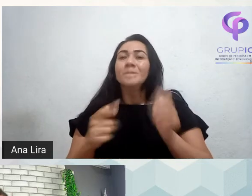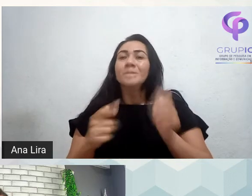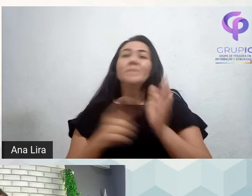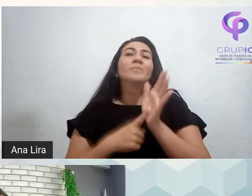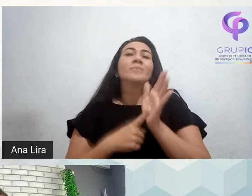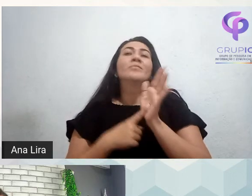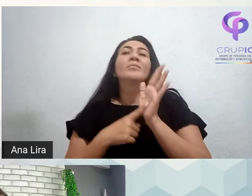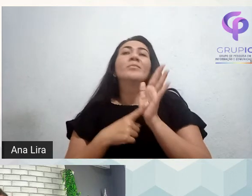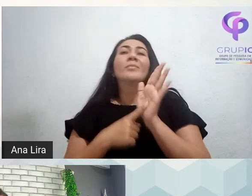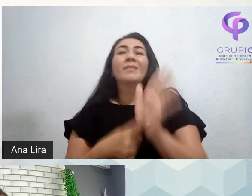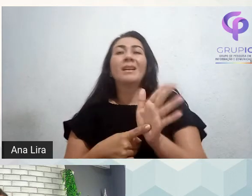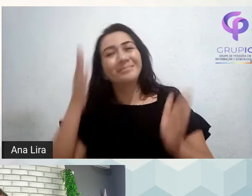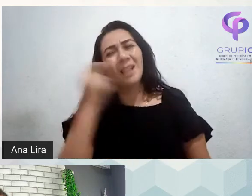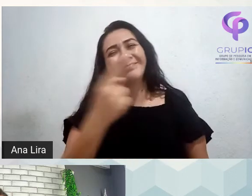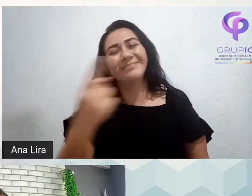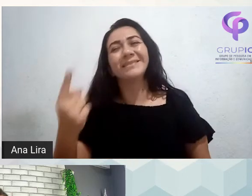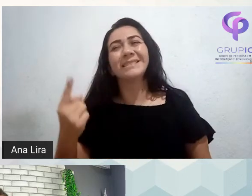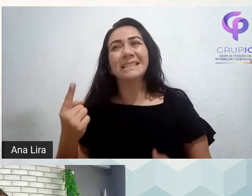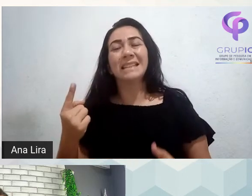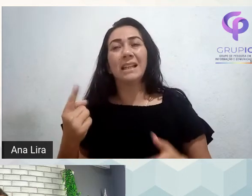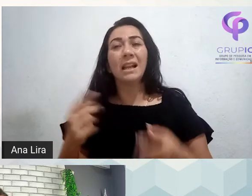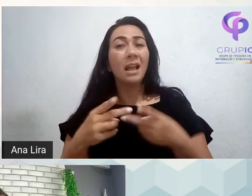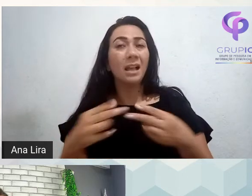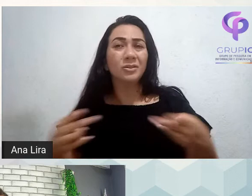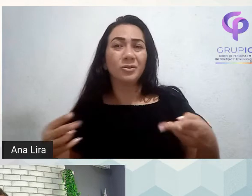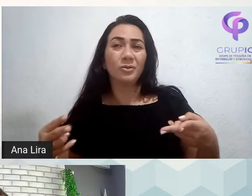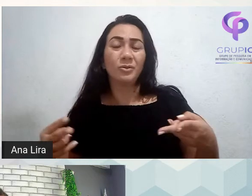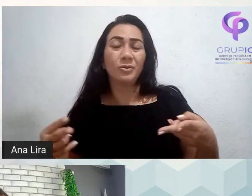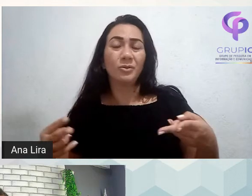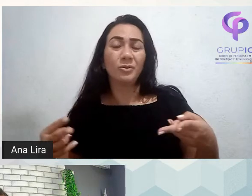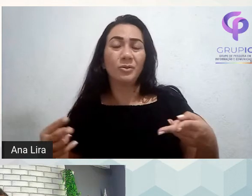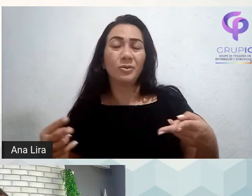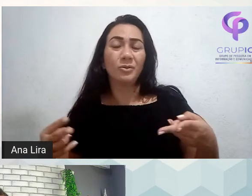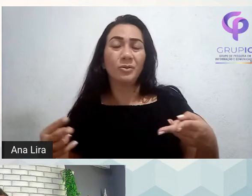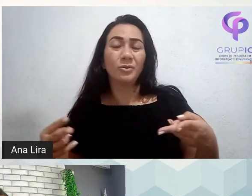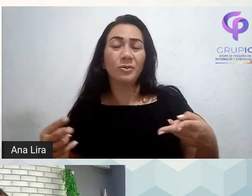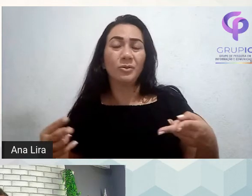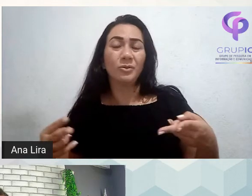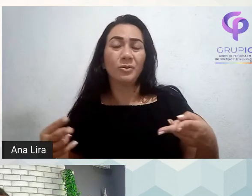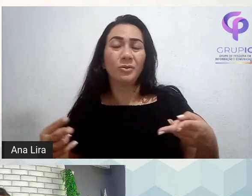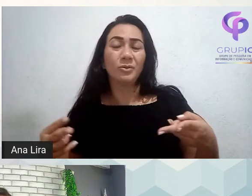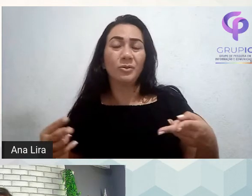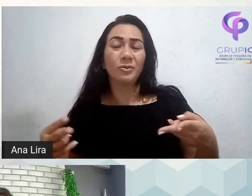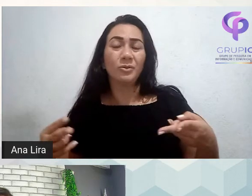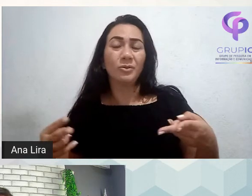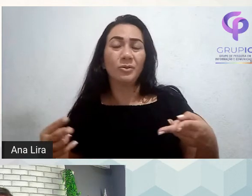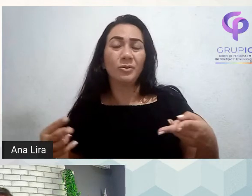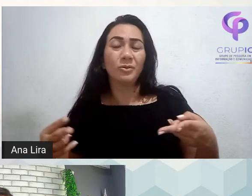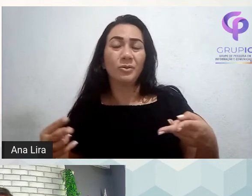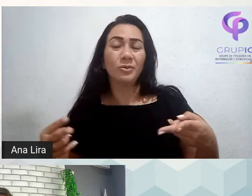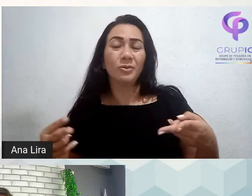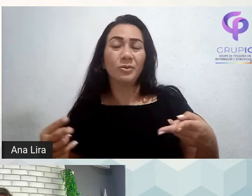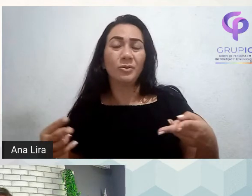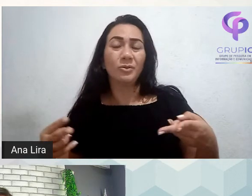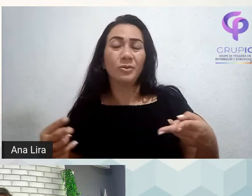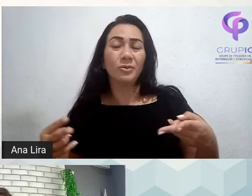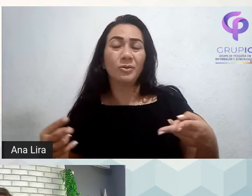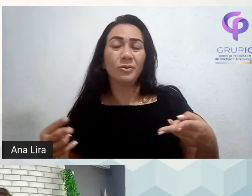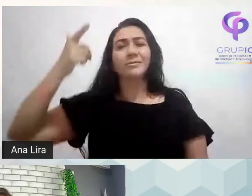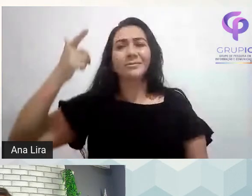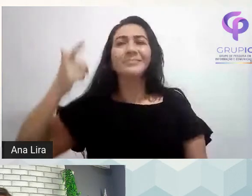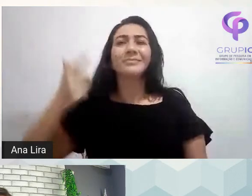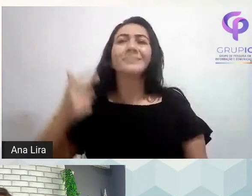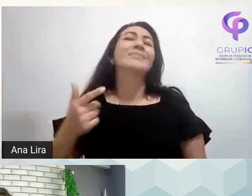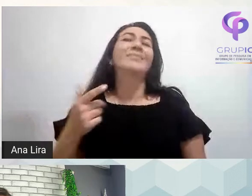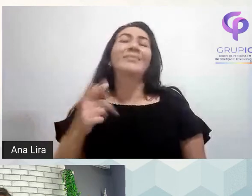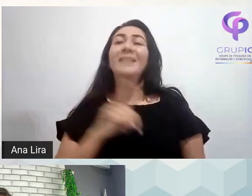envolve algumas práticas estão com valores, vamos dizer assim, excessivos, né? Estão altos. Então, para isso, a gente coloca